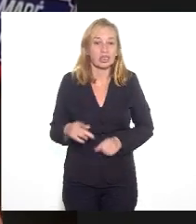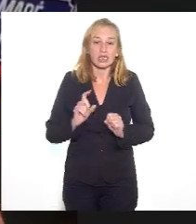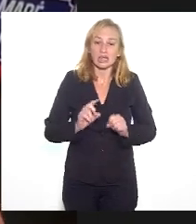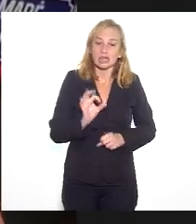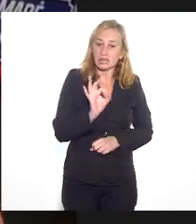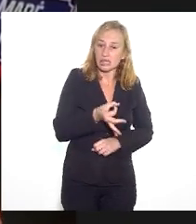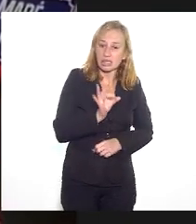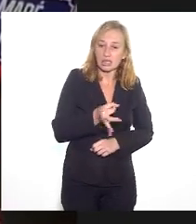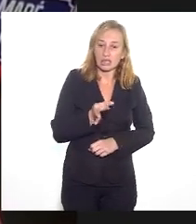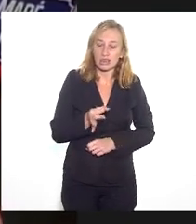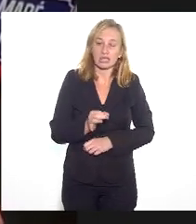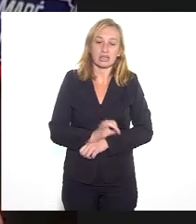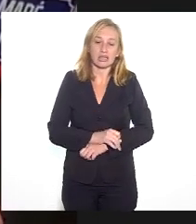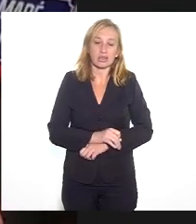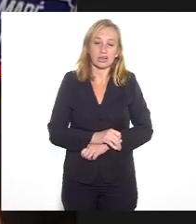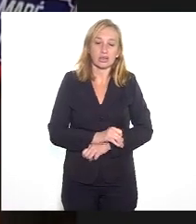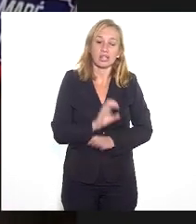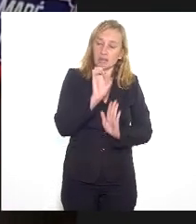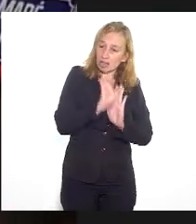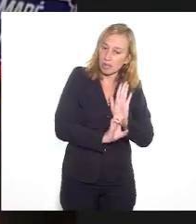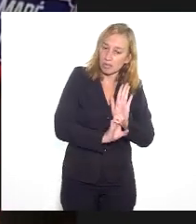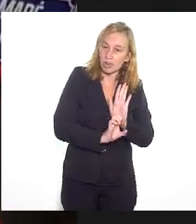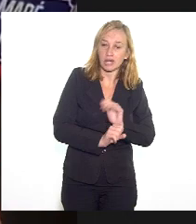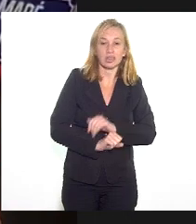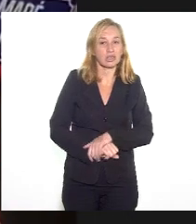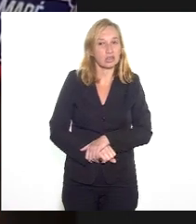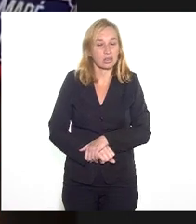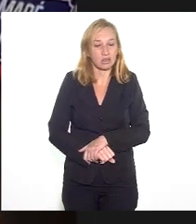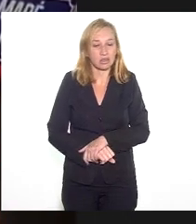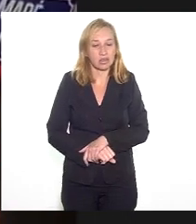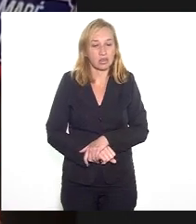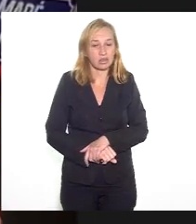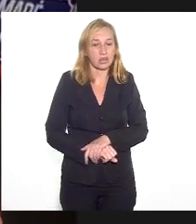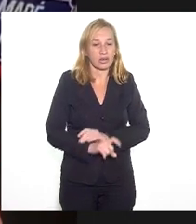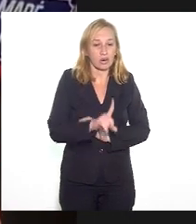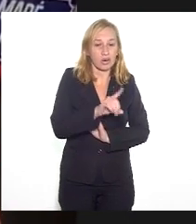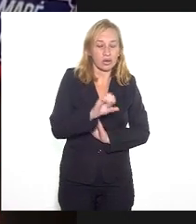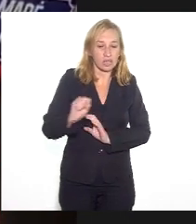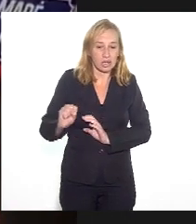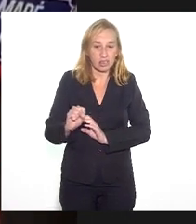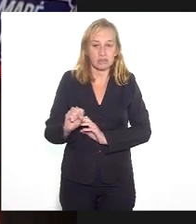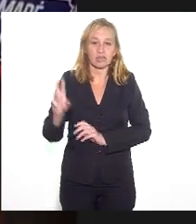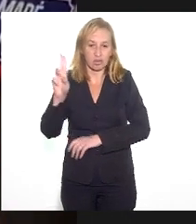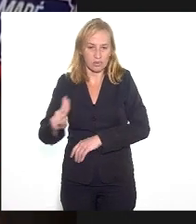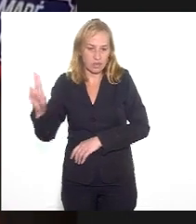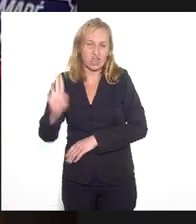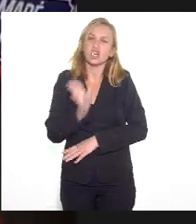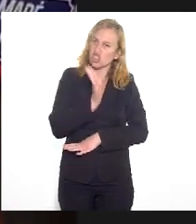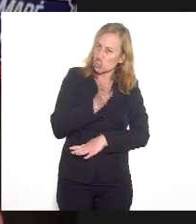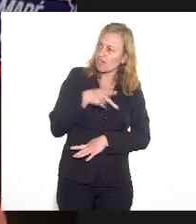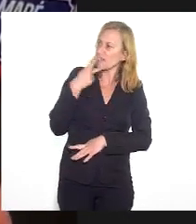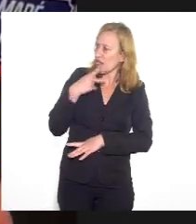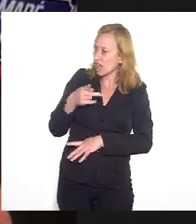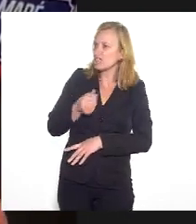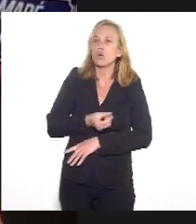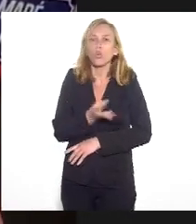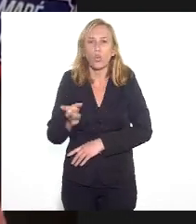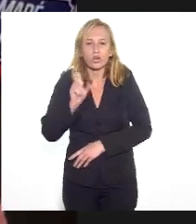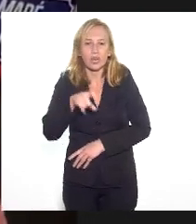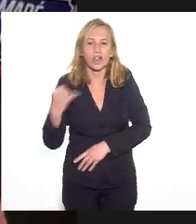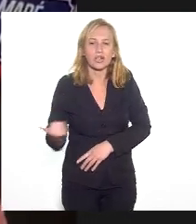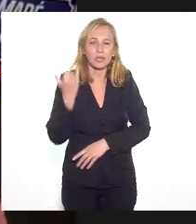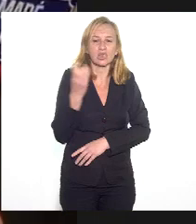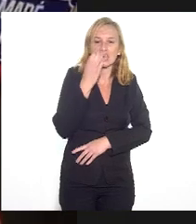garantiu, fizemos emendas nesse sentido para garantir os duodécimos das universidades. Daqui já foi falado o quanto que é importante